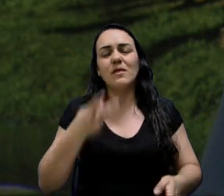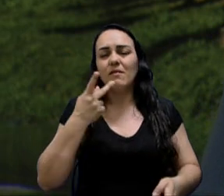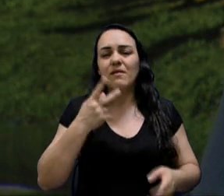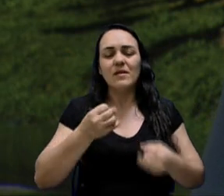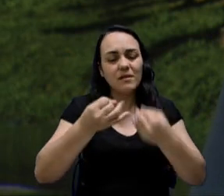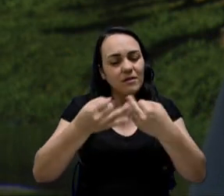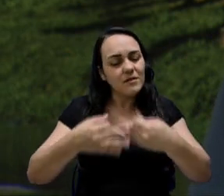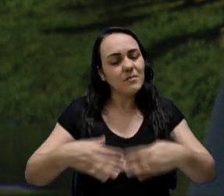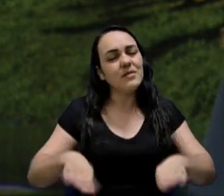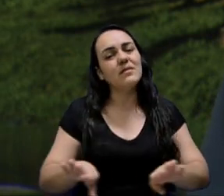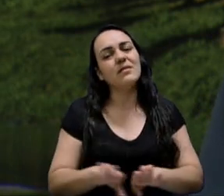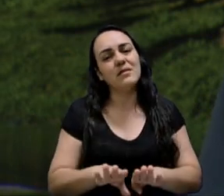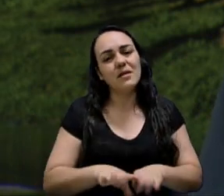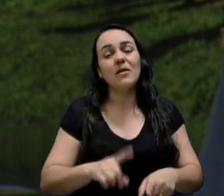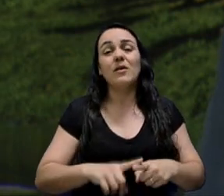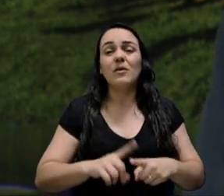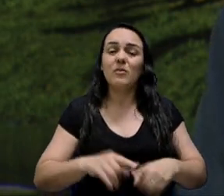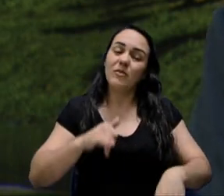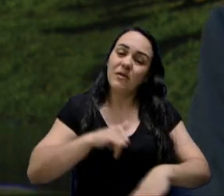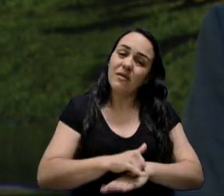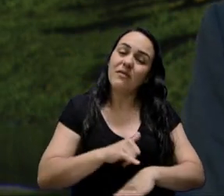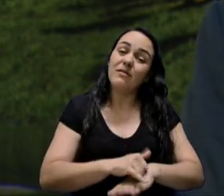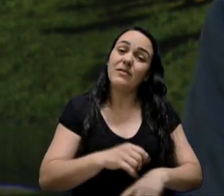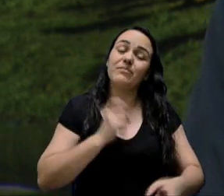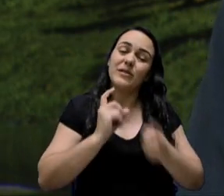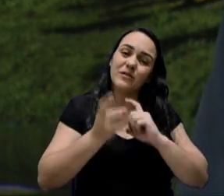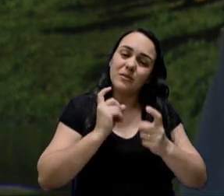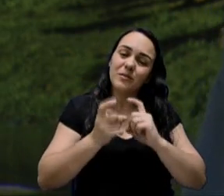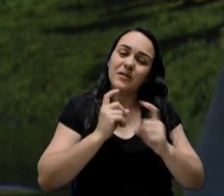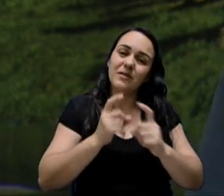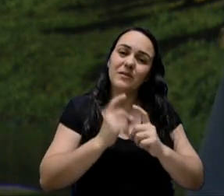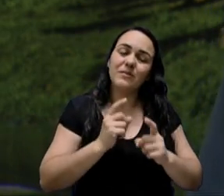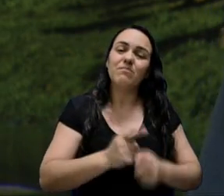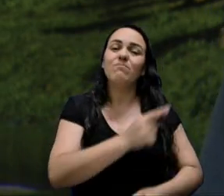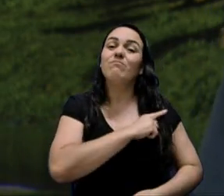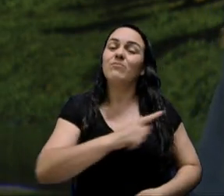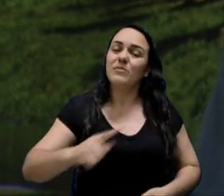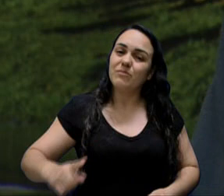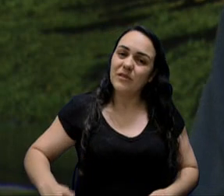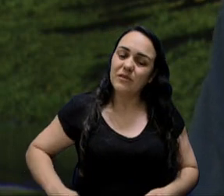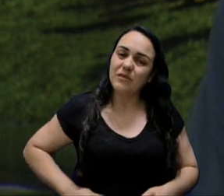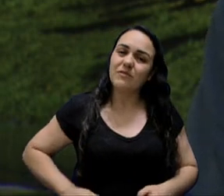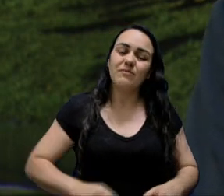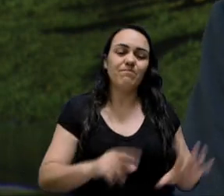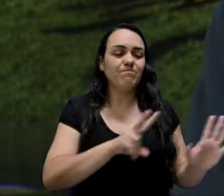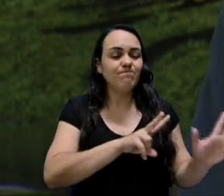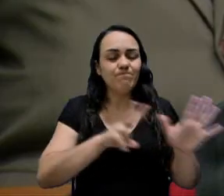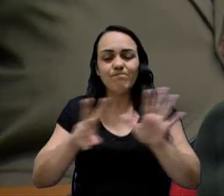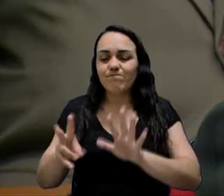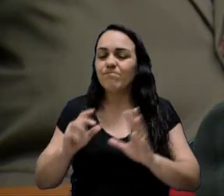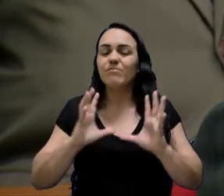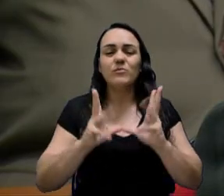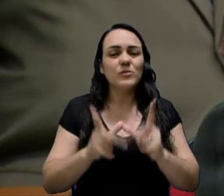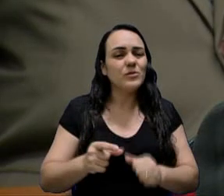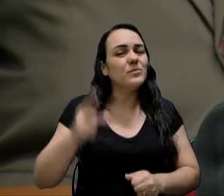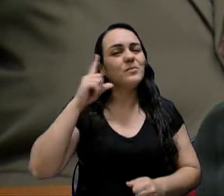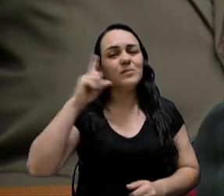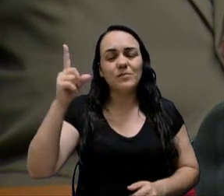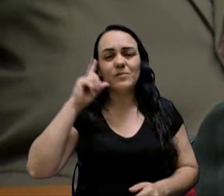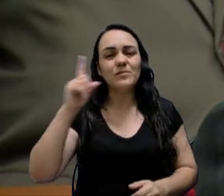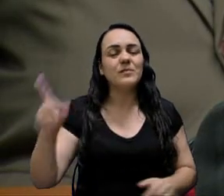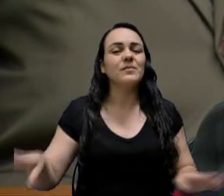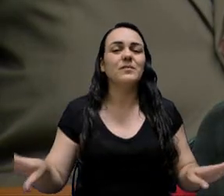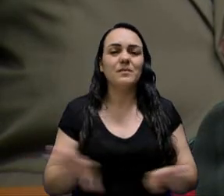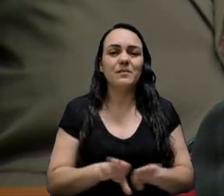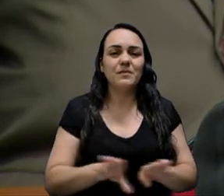justificasse a ausência dele, que hoje ele tem uma reunião de trabalho com o governador, que ele tem toda semana com a cúpula das polícias, os secretários, razão